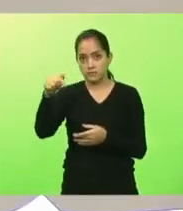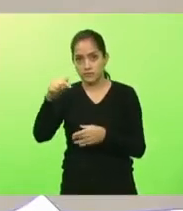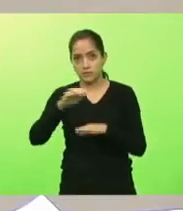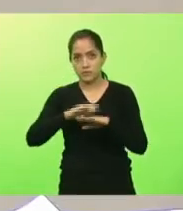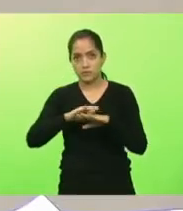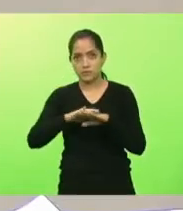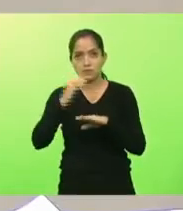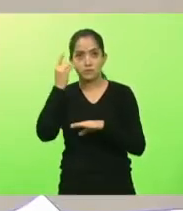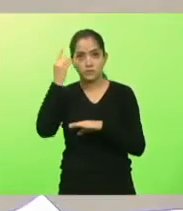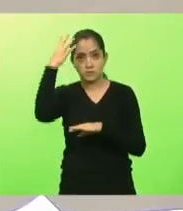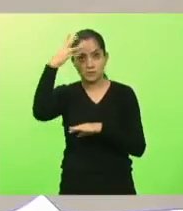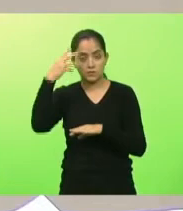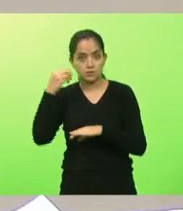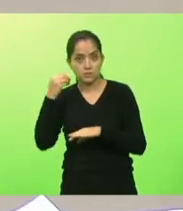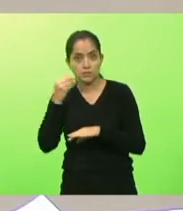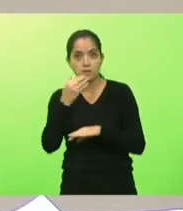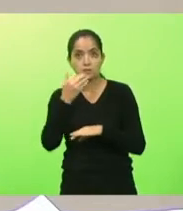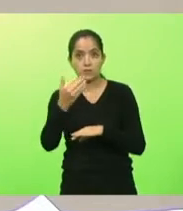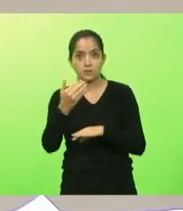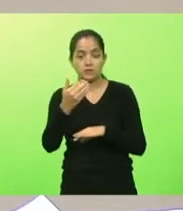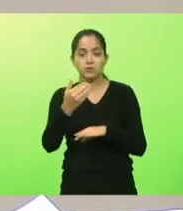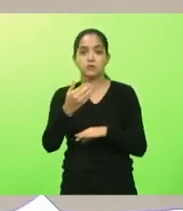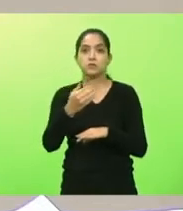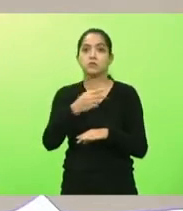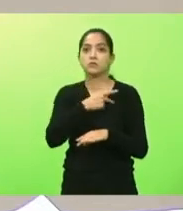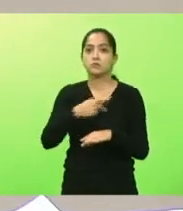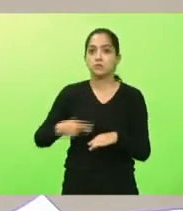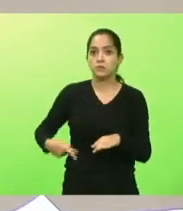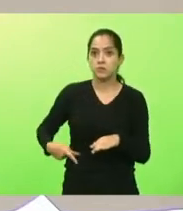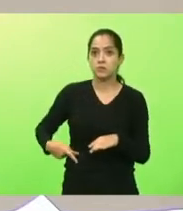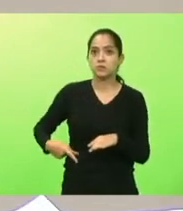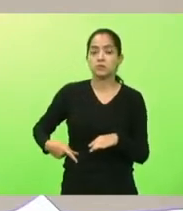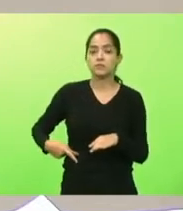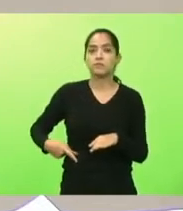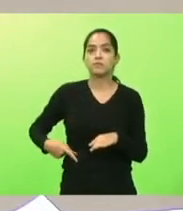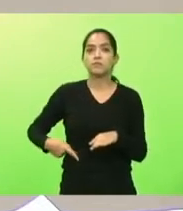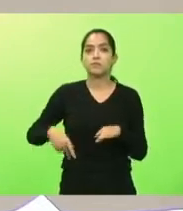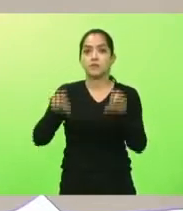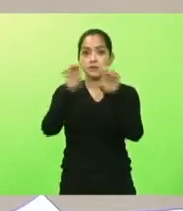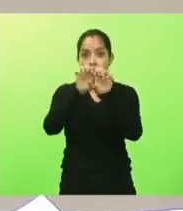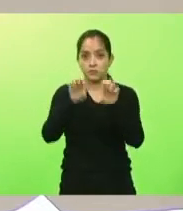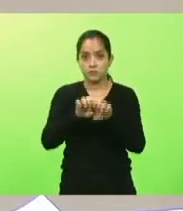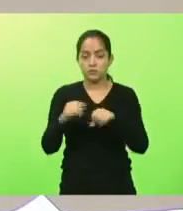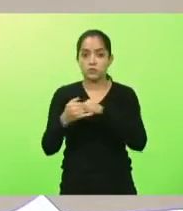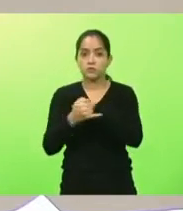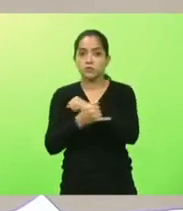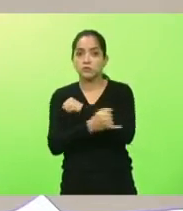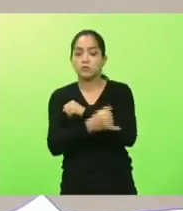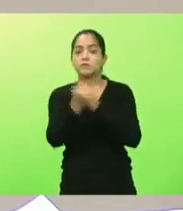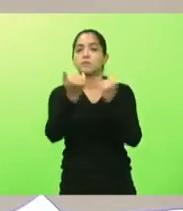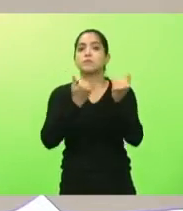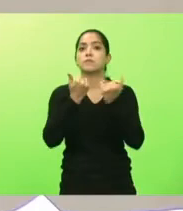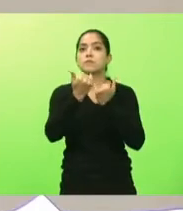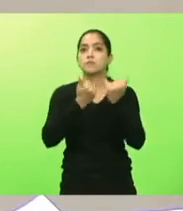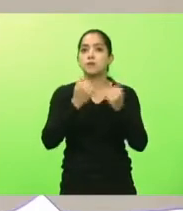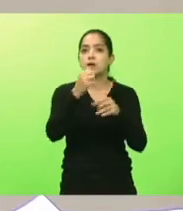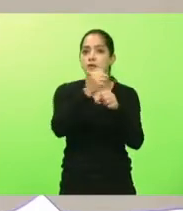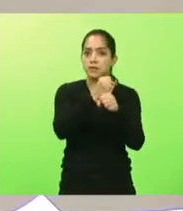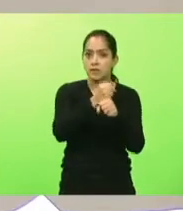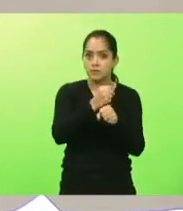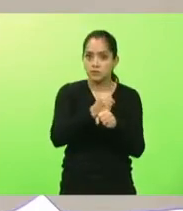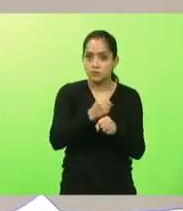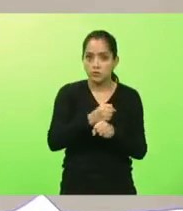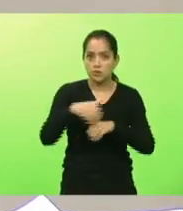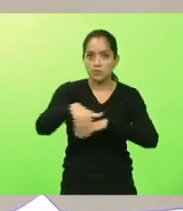Carminati, solicitando ao Superintendente Regional do Departamento Nacional de Infraestrutura em Santa Catarina informações acerca das obras previstas na